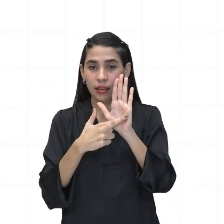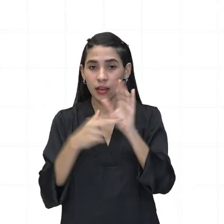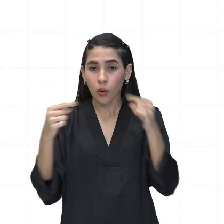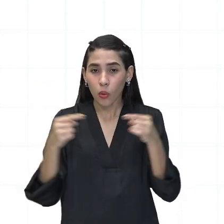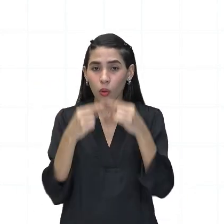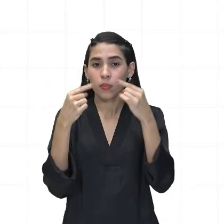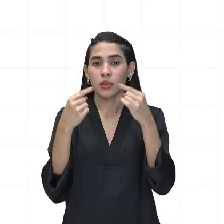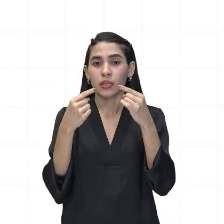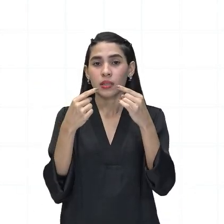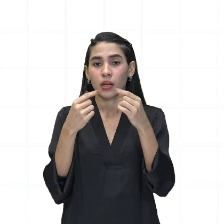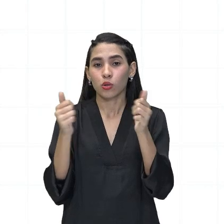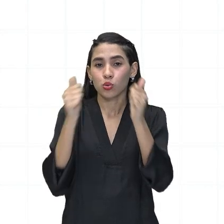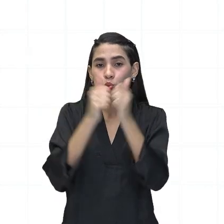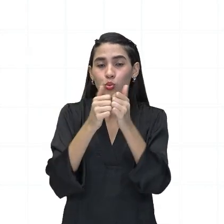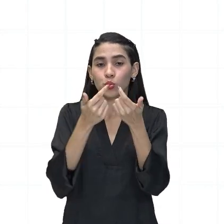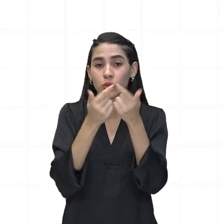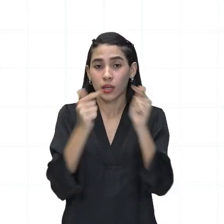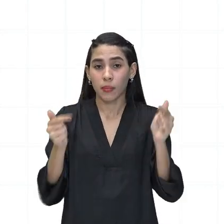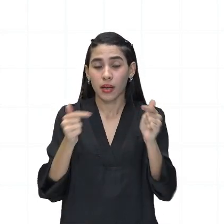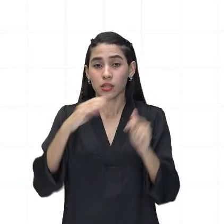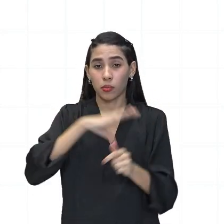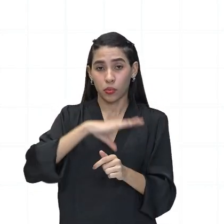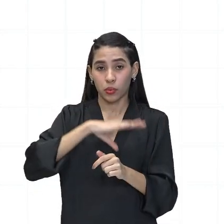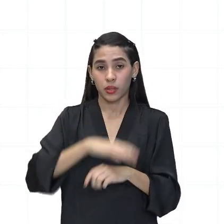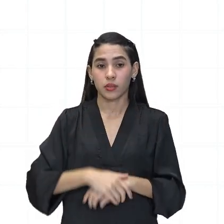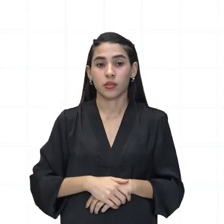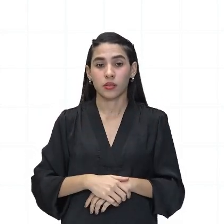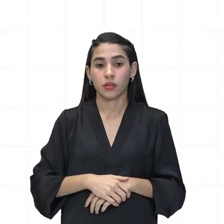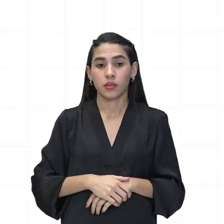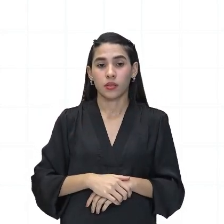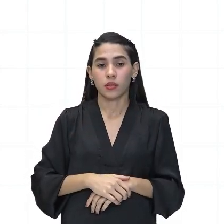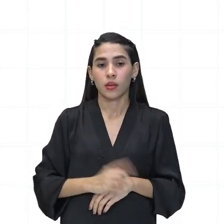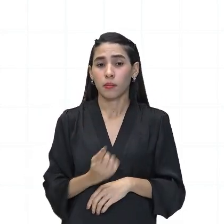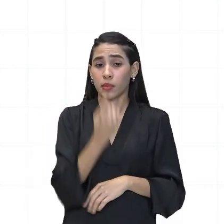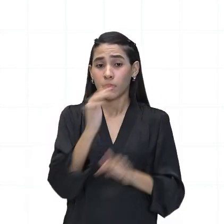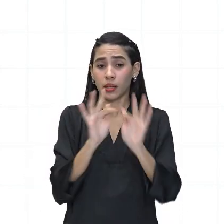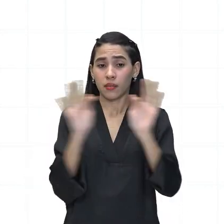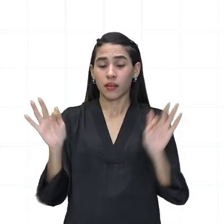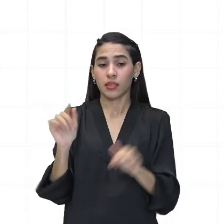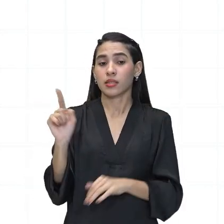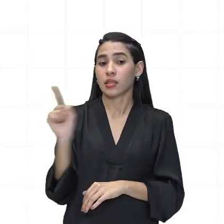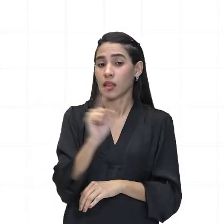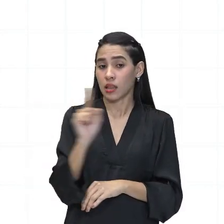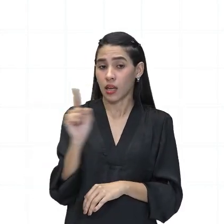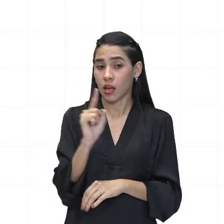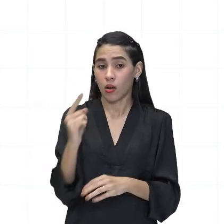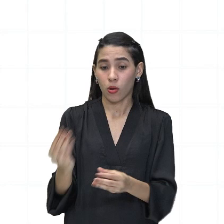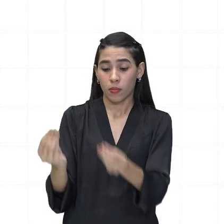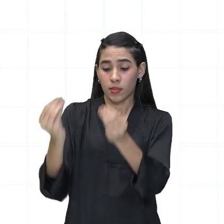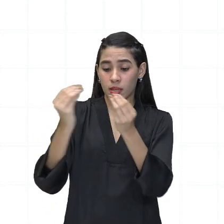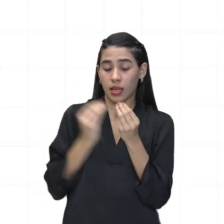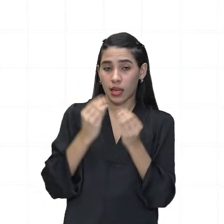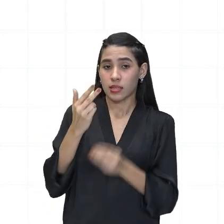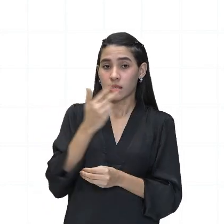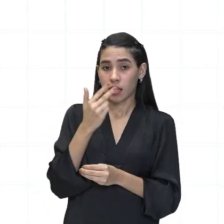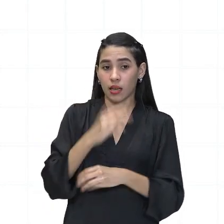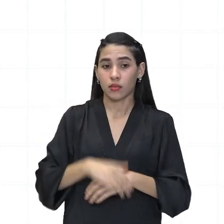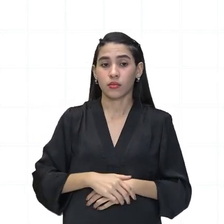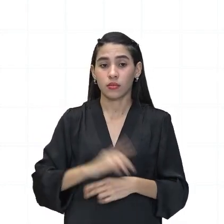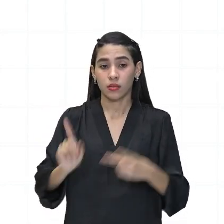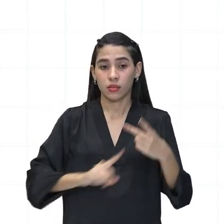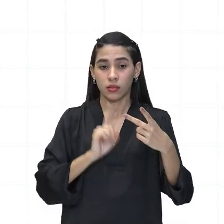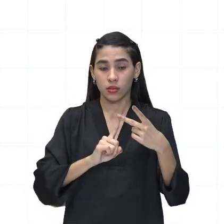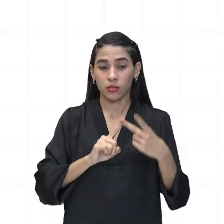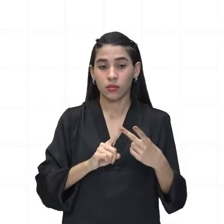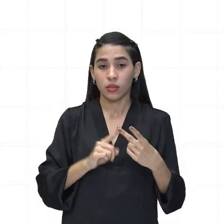a gramática? Primeira, não me dê um cigarro. Será que está certo? A segunda,